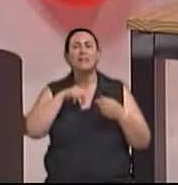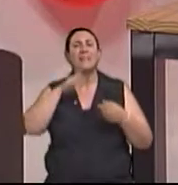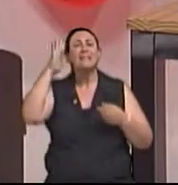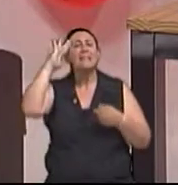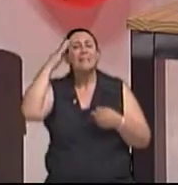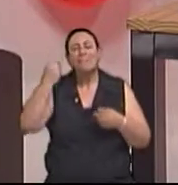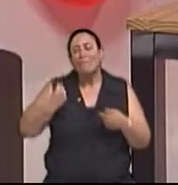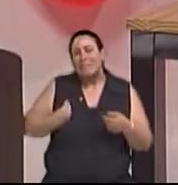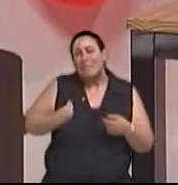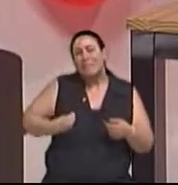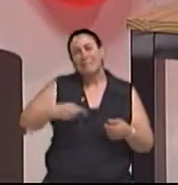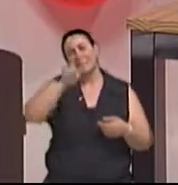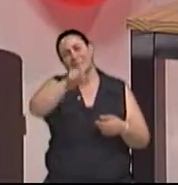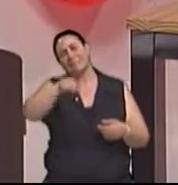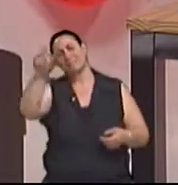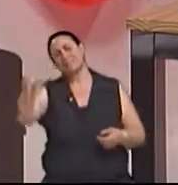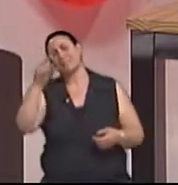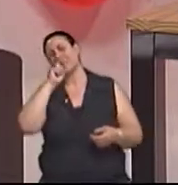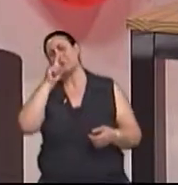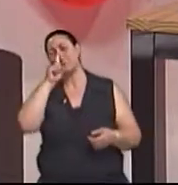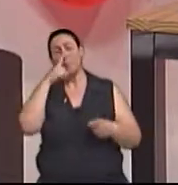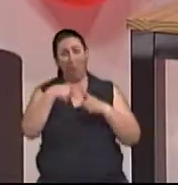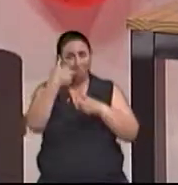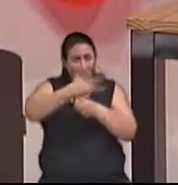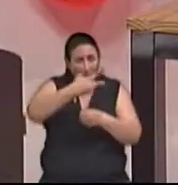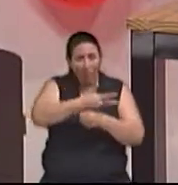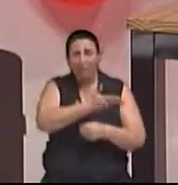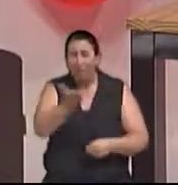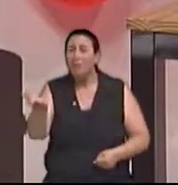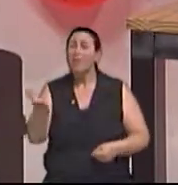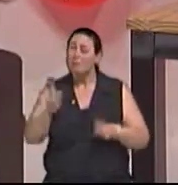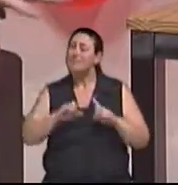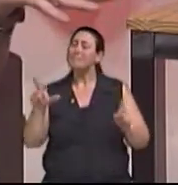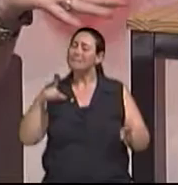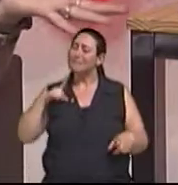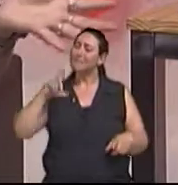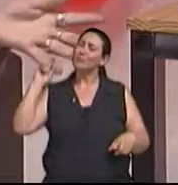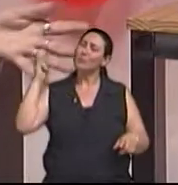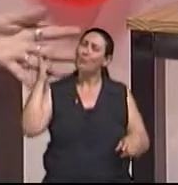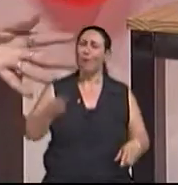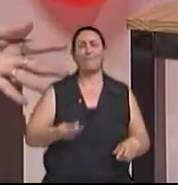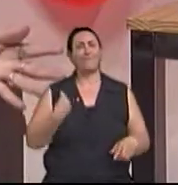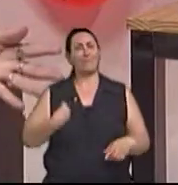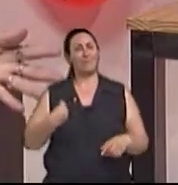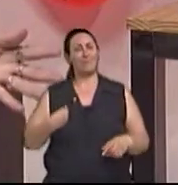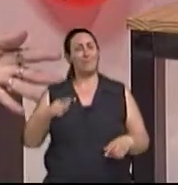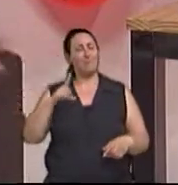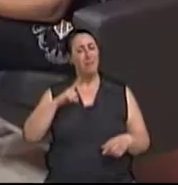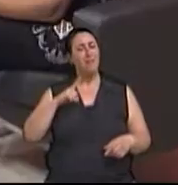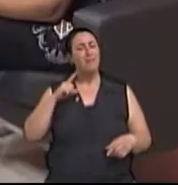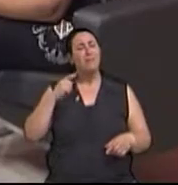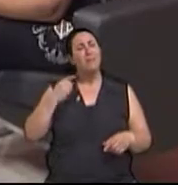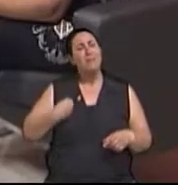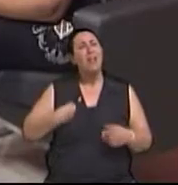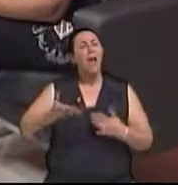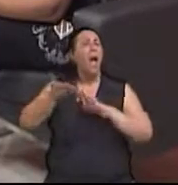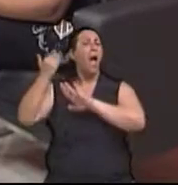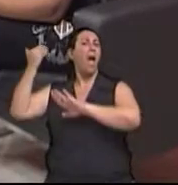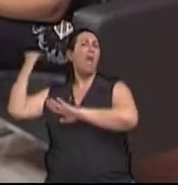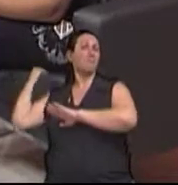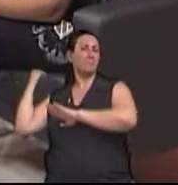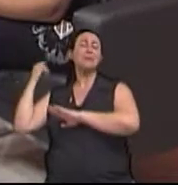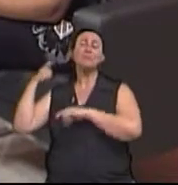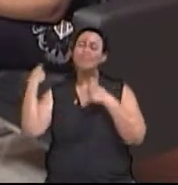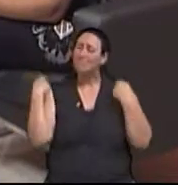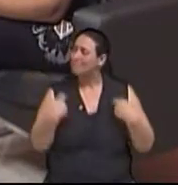então porque o que eles são velho hoje também tem um histórico de vida deles anterior e olhar esse histórico